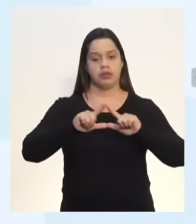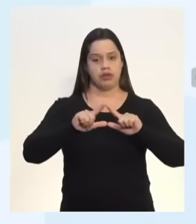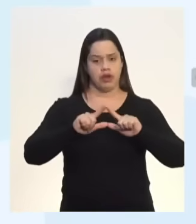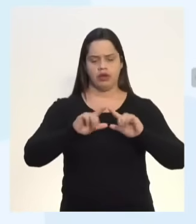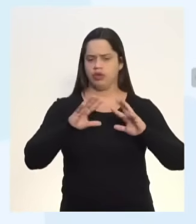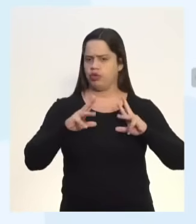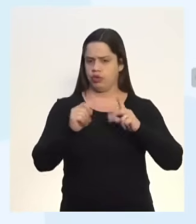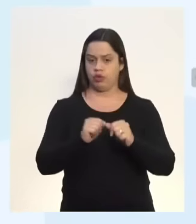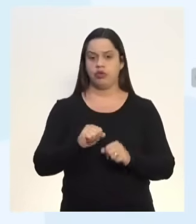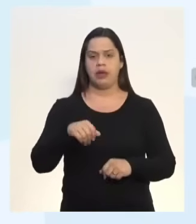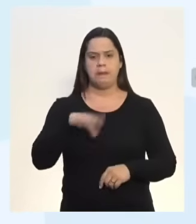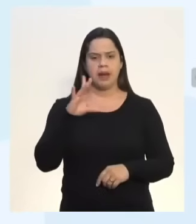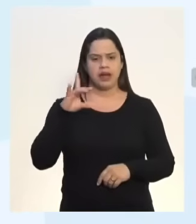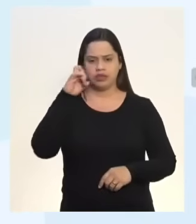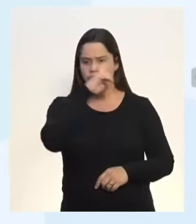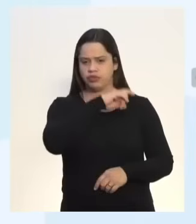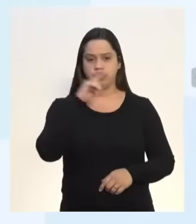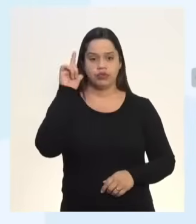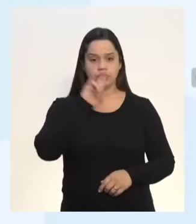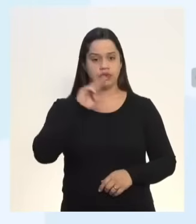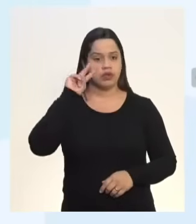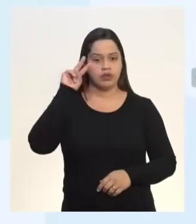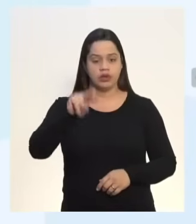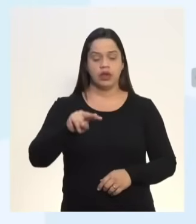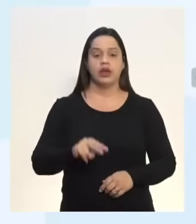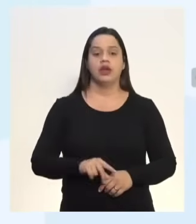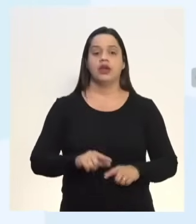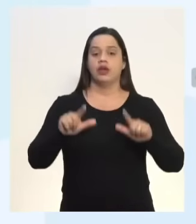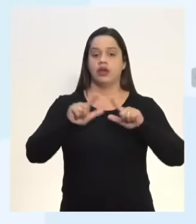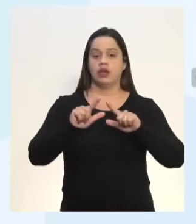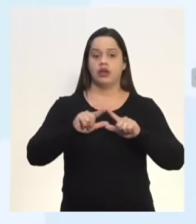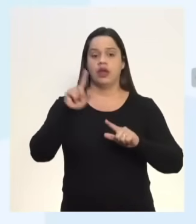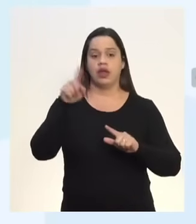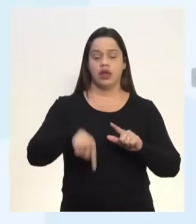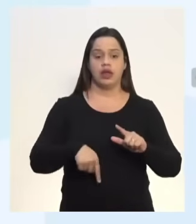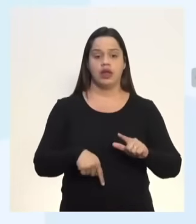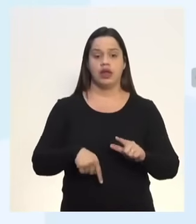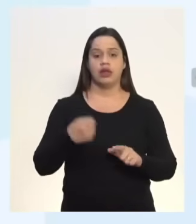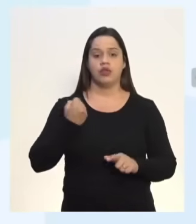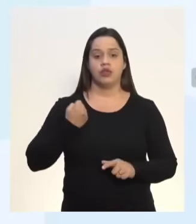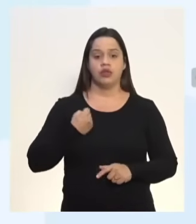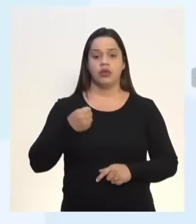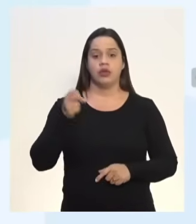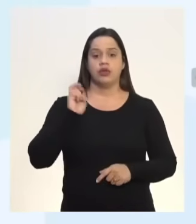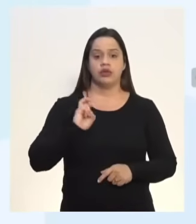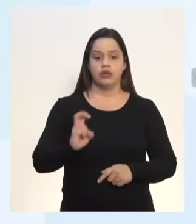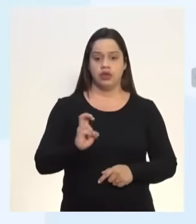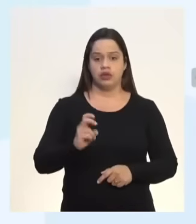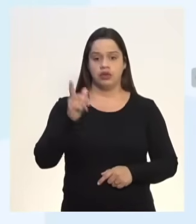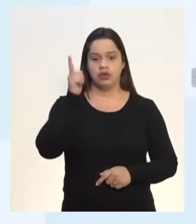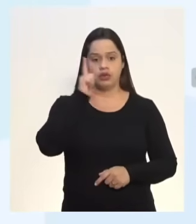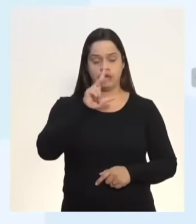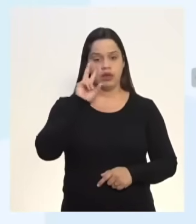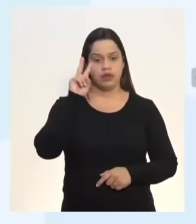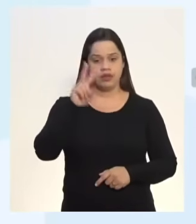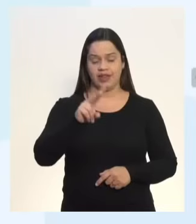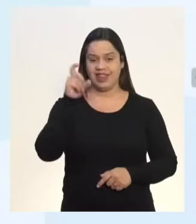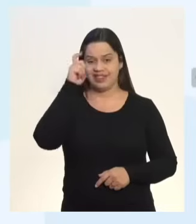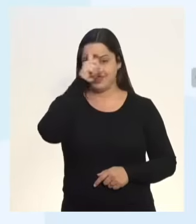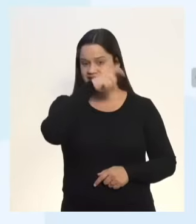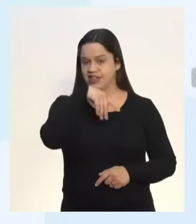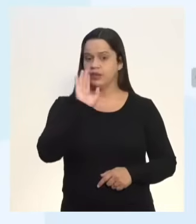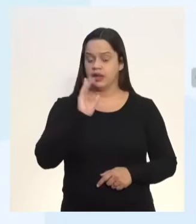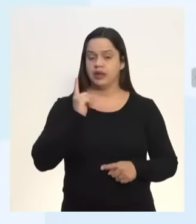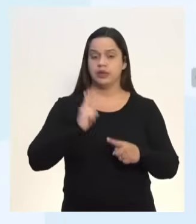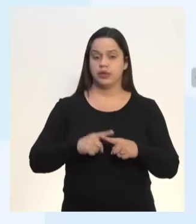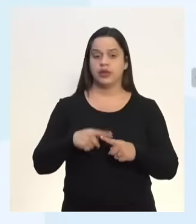A figura mais difícil aí de enxergar isso é a figura 5, né, Ale? Essa figura 5 aqui, ela é um